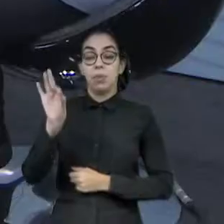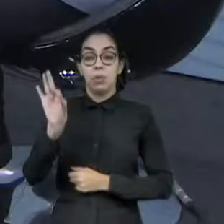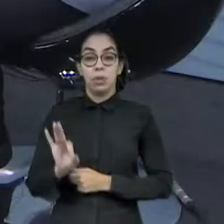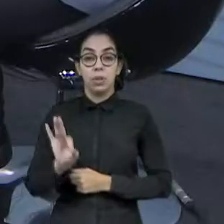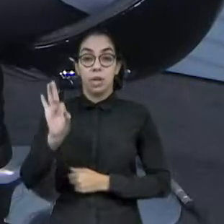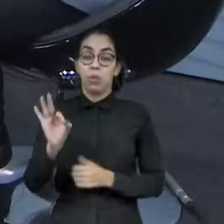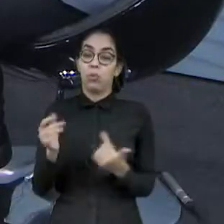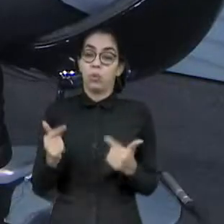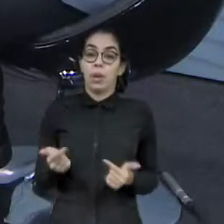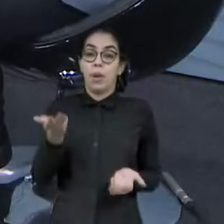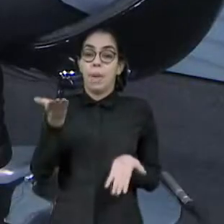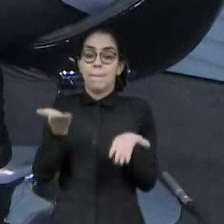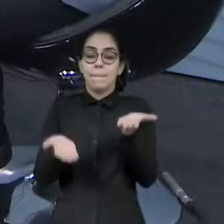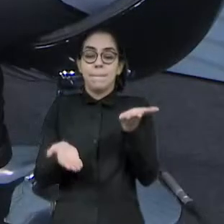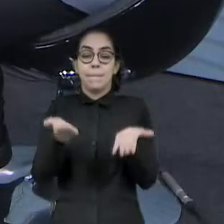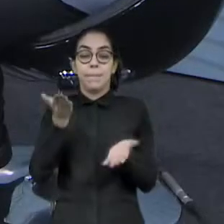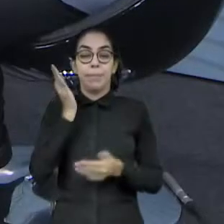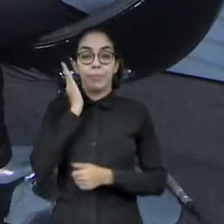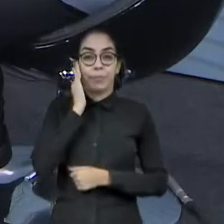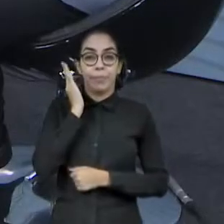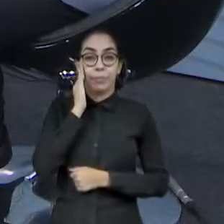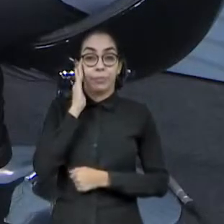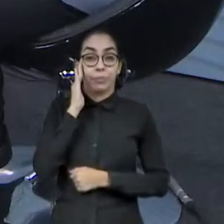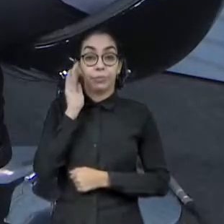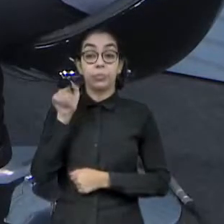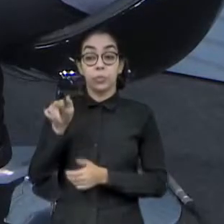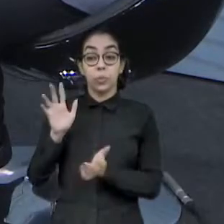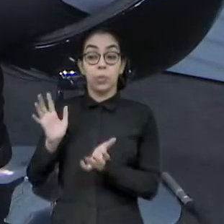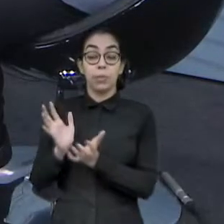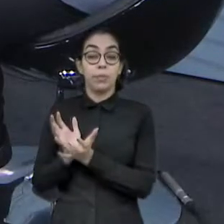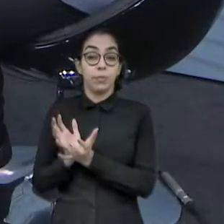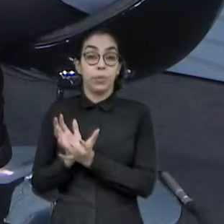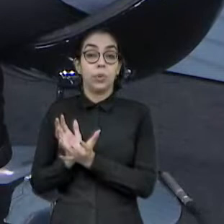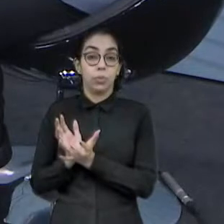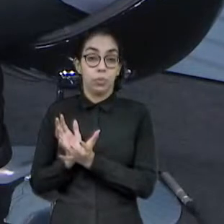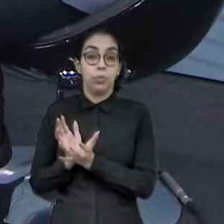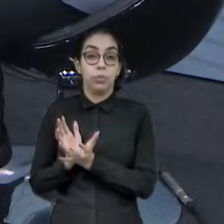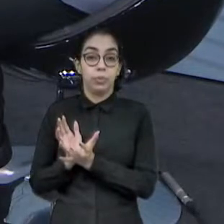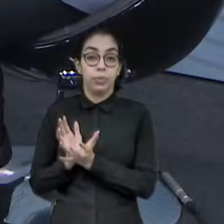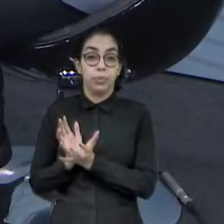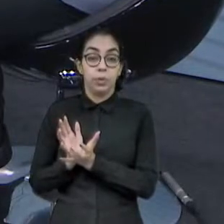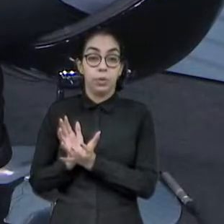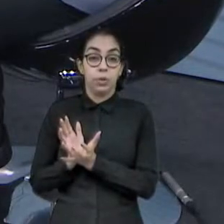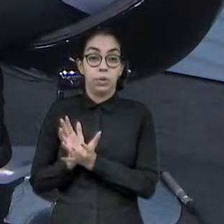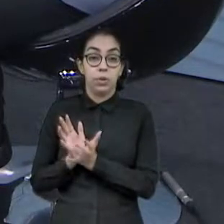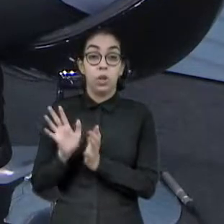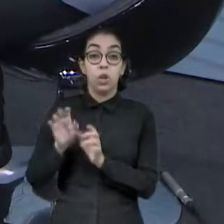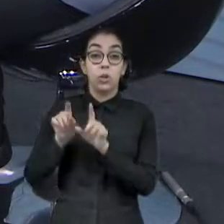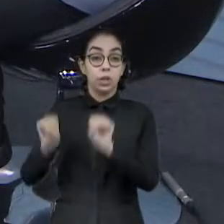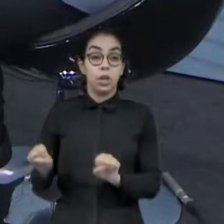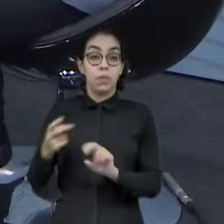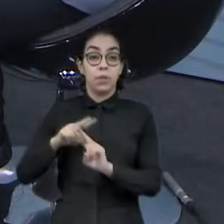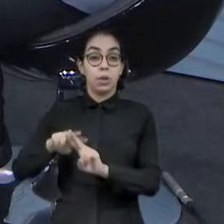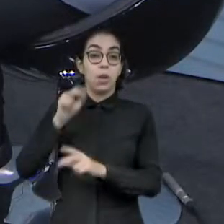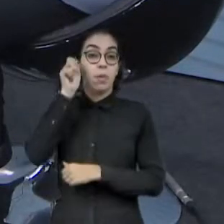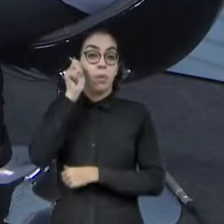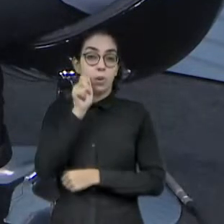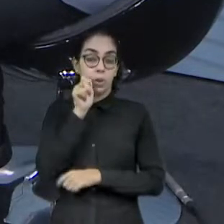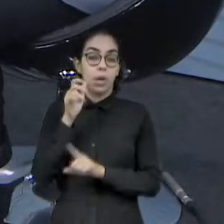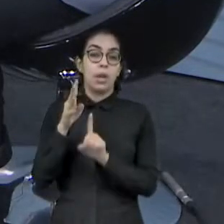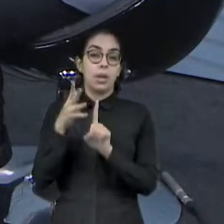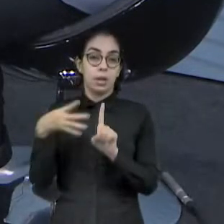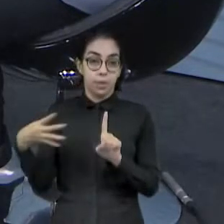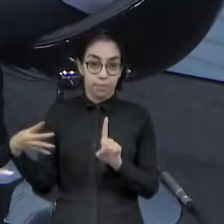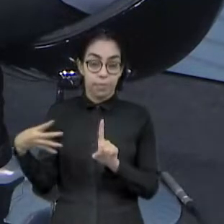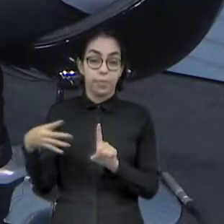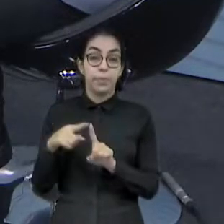Sim, é uma unidade que nós também recebemos denúncias de violações. Importante citar assim, que quem fez esse relatório, não